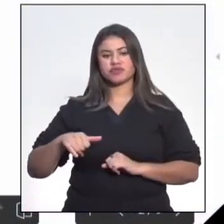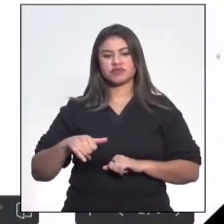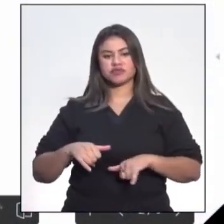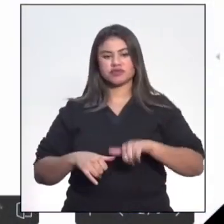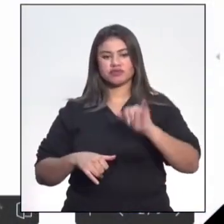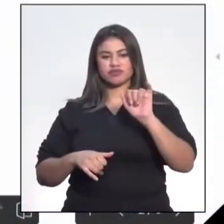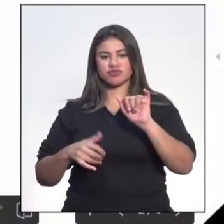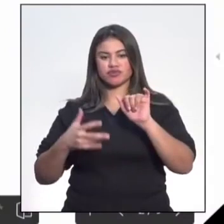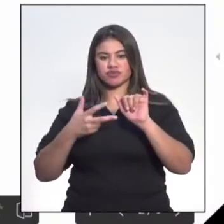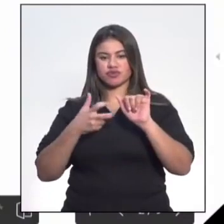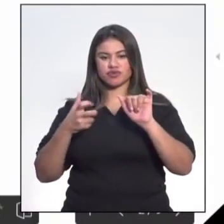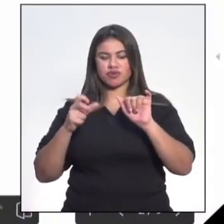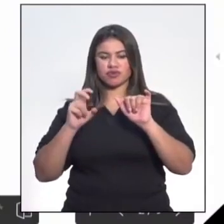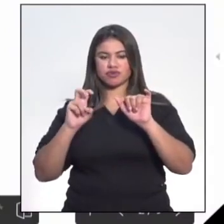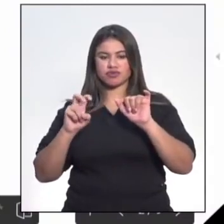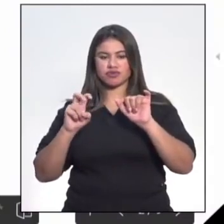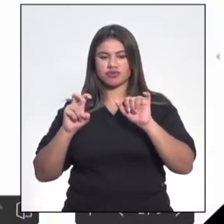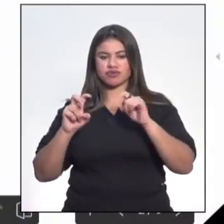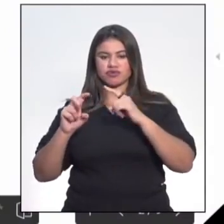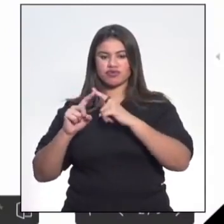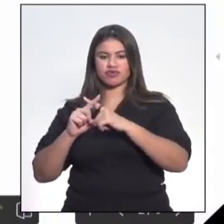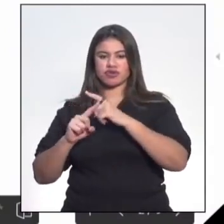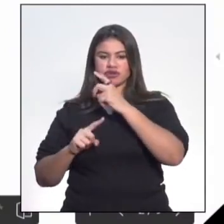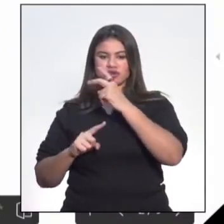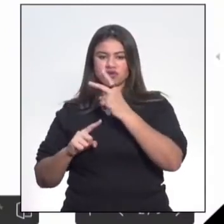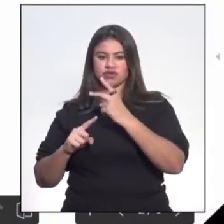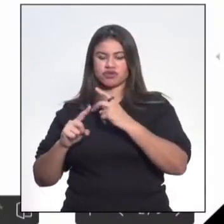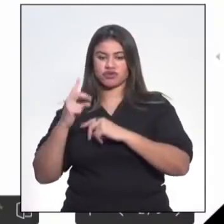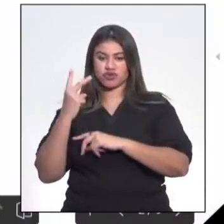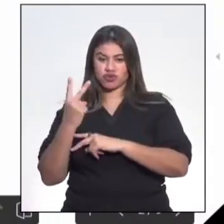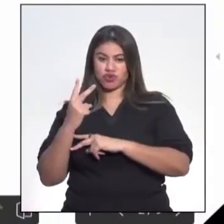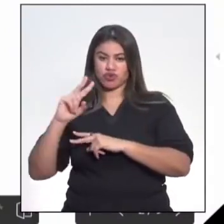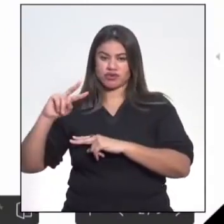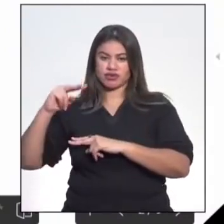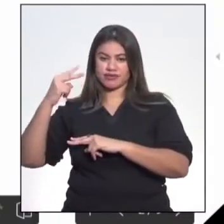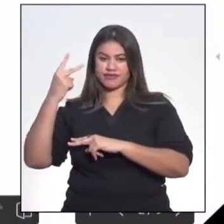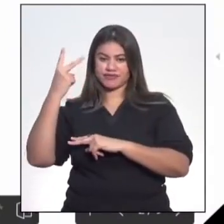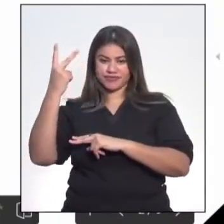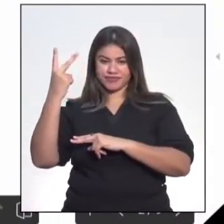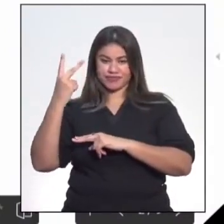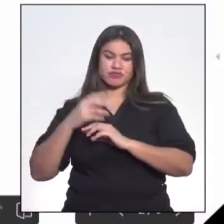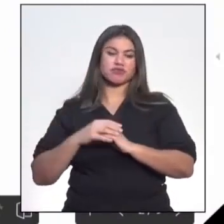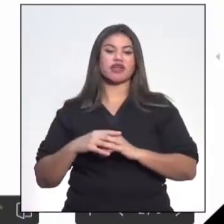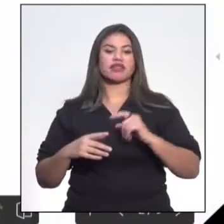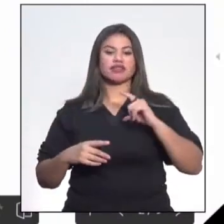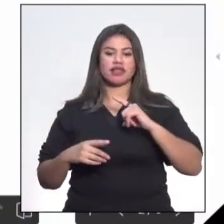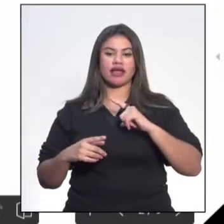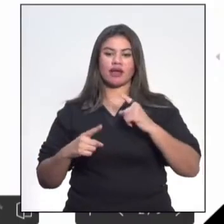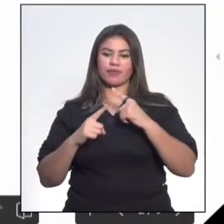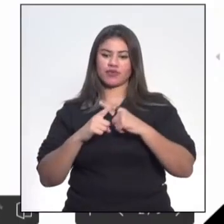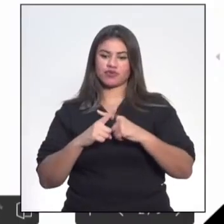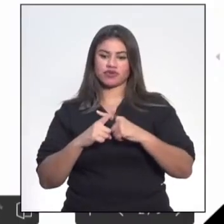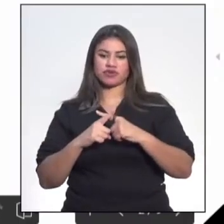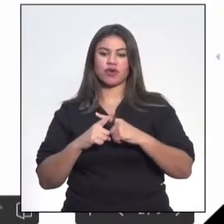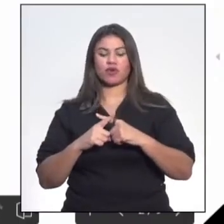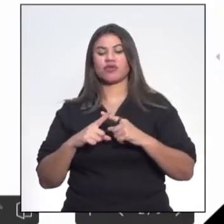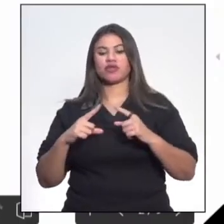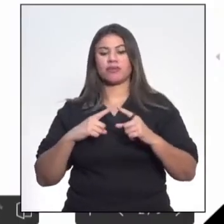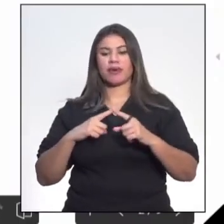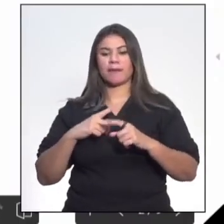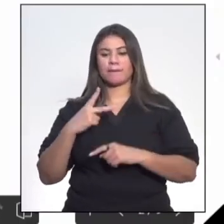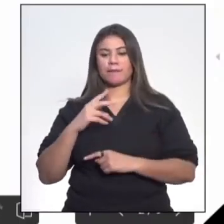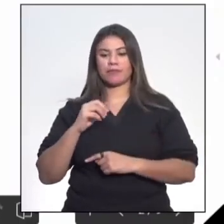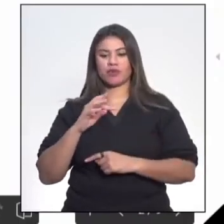a 5 vezes 2 elevado ao quadrado. Aqui a gente tem uma multiplicação e uma potência. Qual é